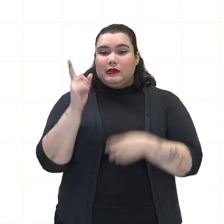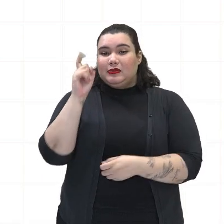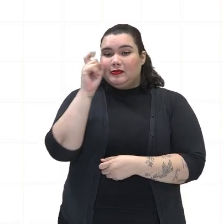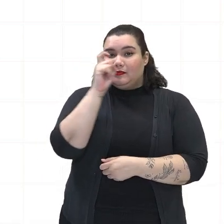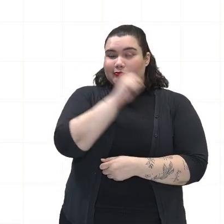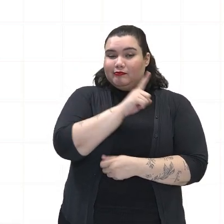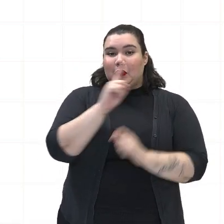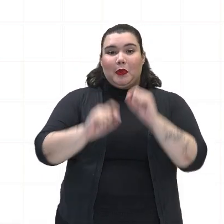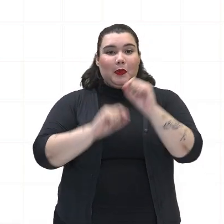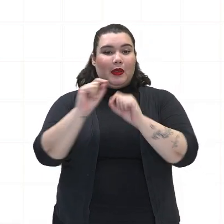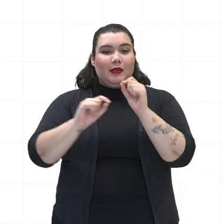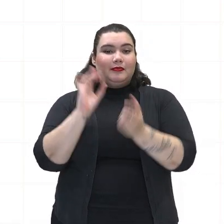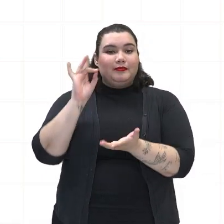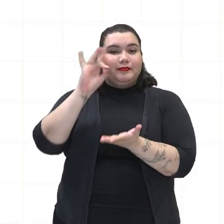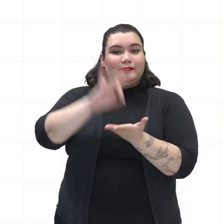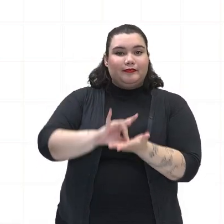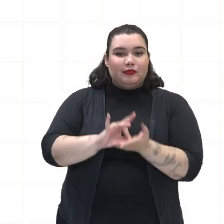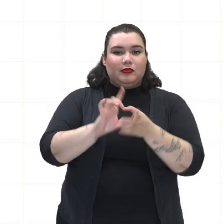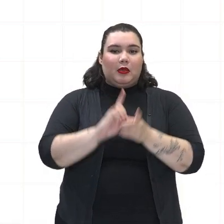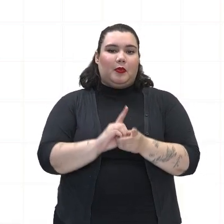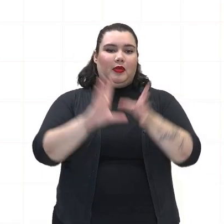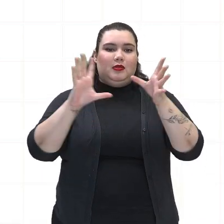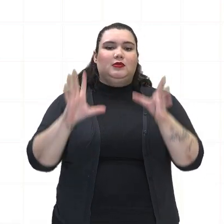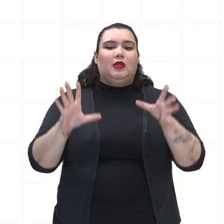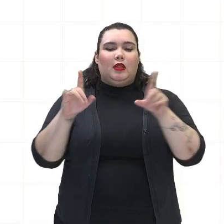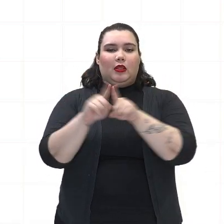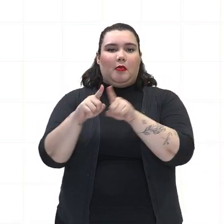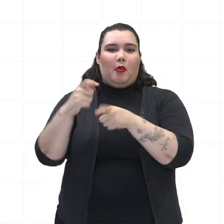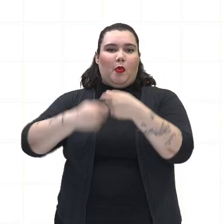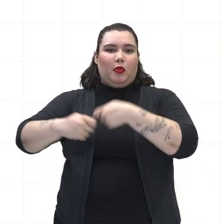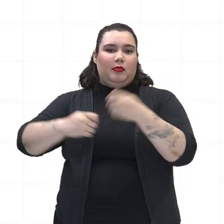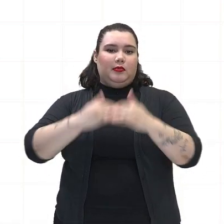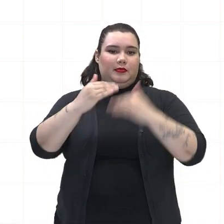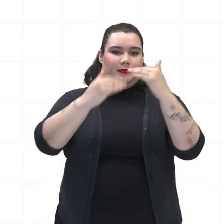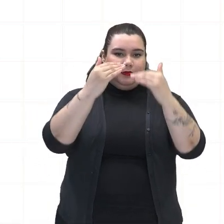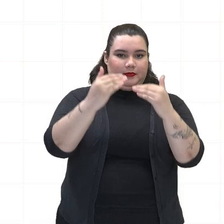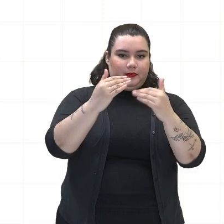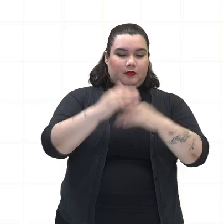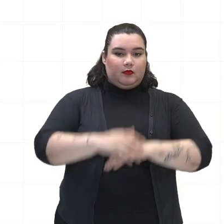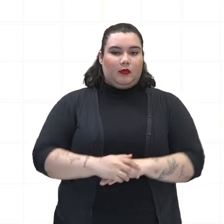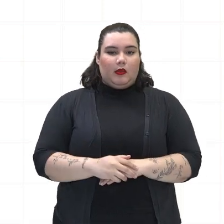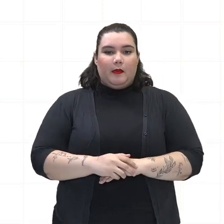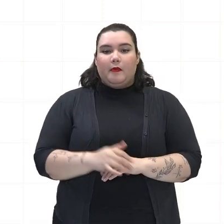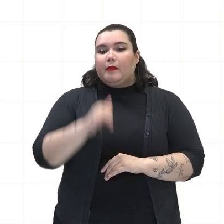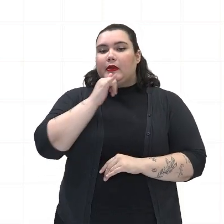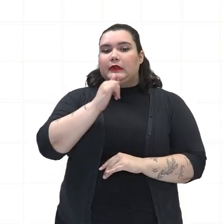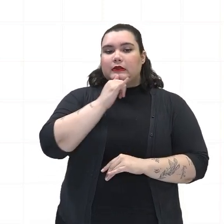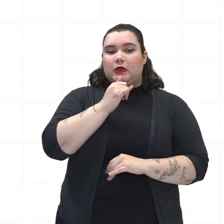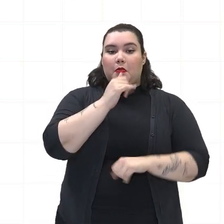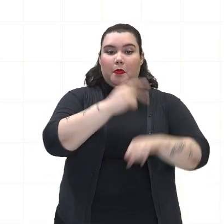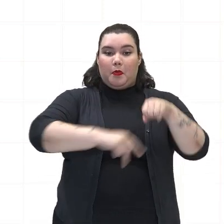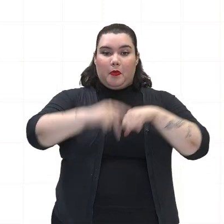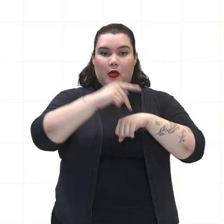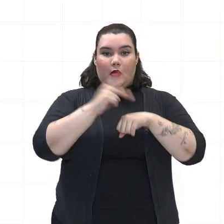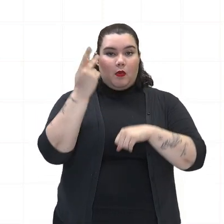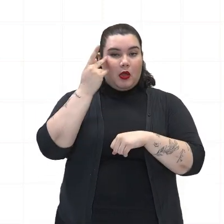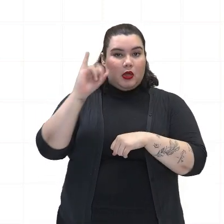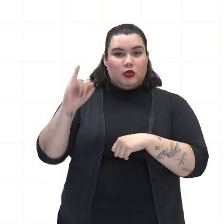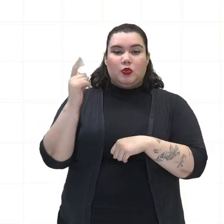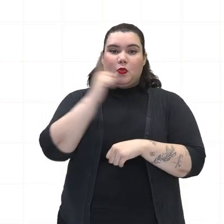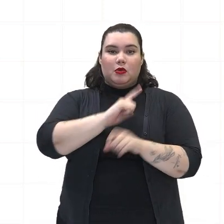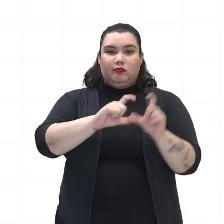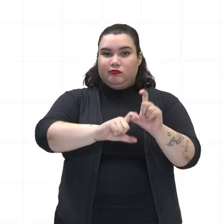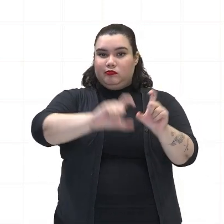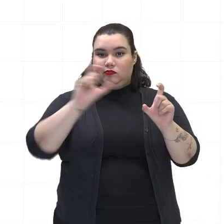dificultando a consolidação da democracia e do desenvolvimento econômico. O Haiti, por exemplo, após conquistar